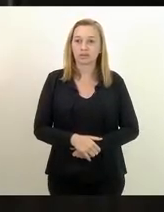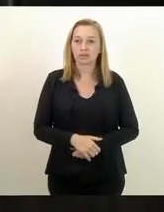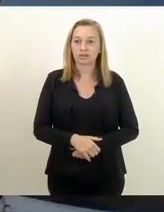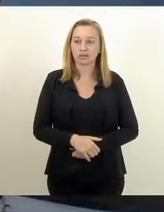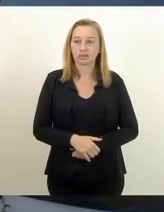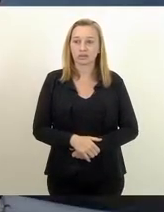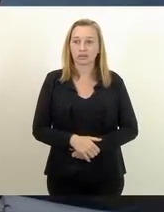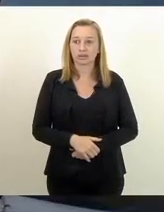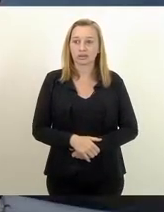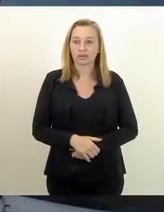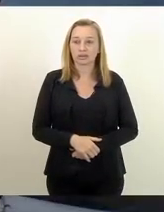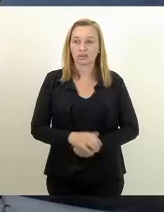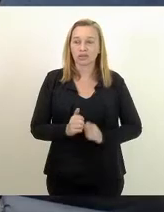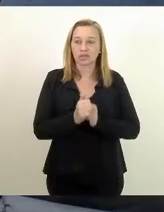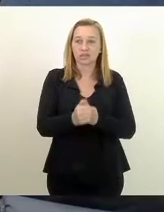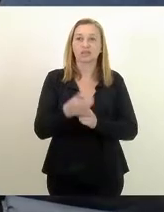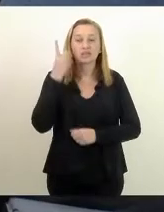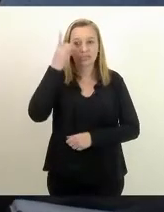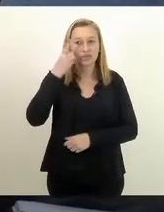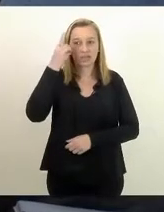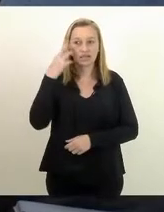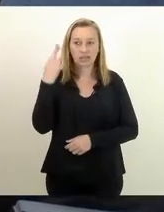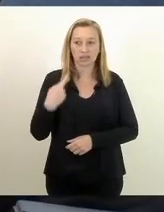em seguida deputada Renata Souza